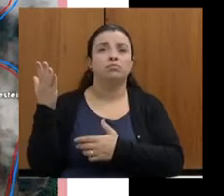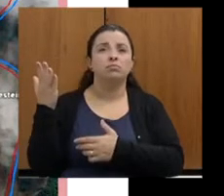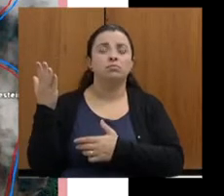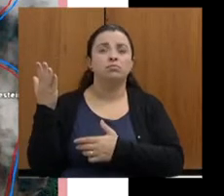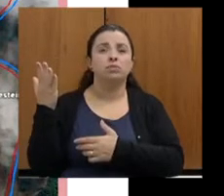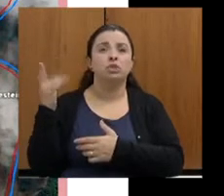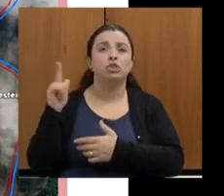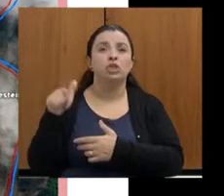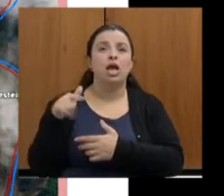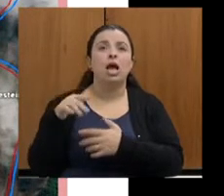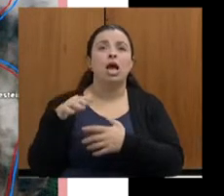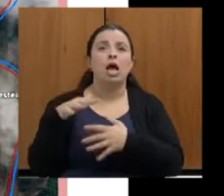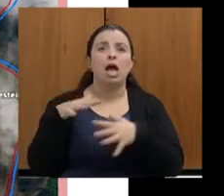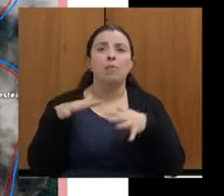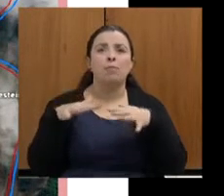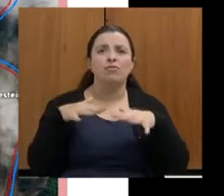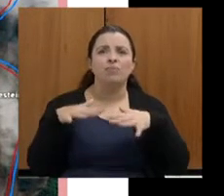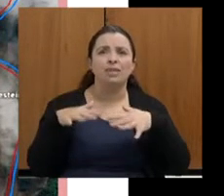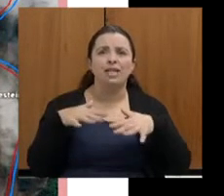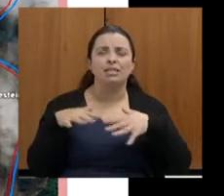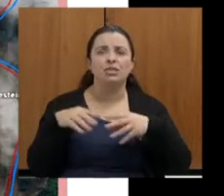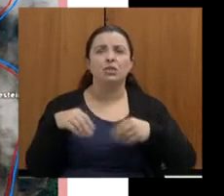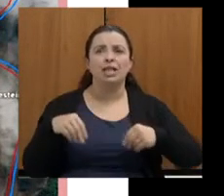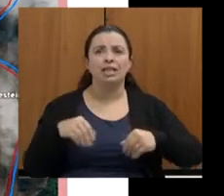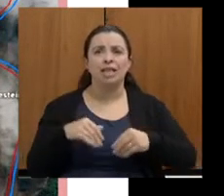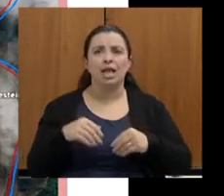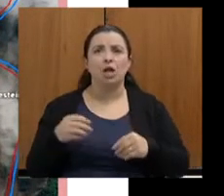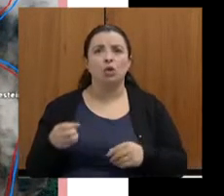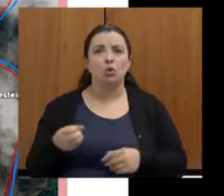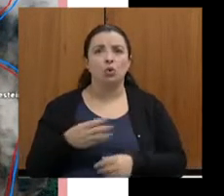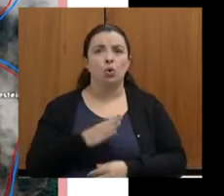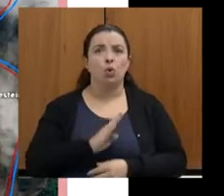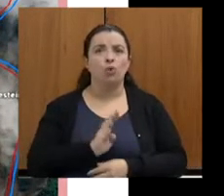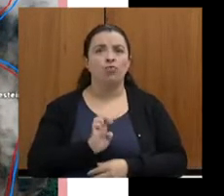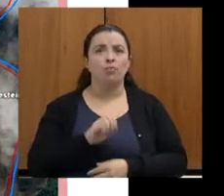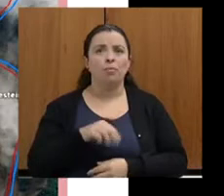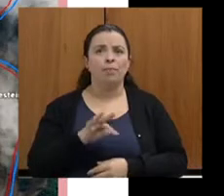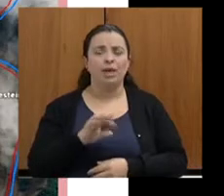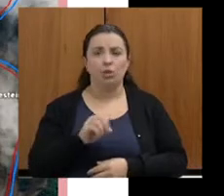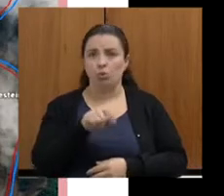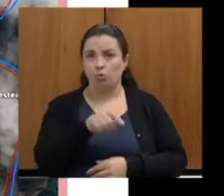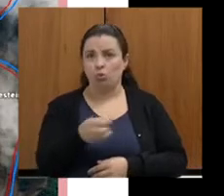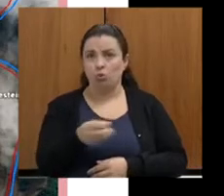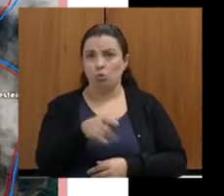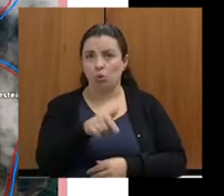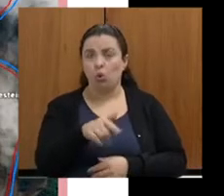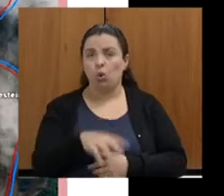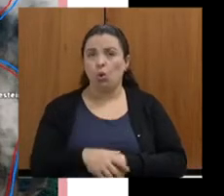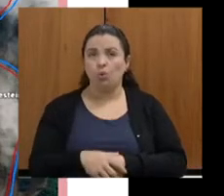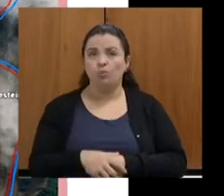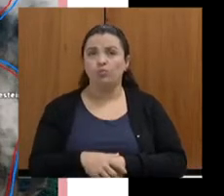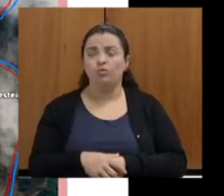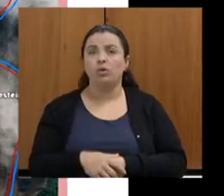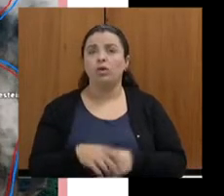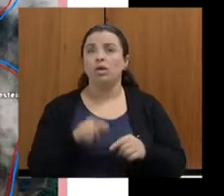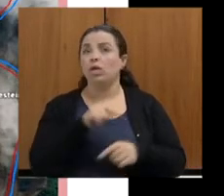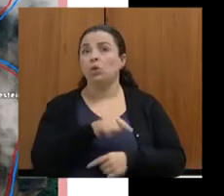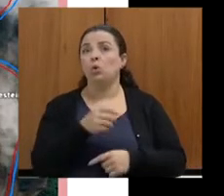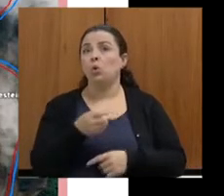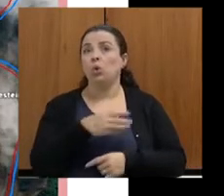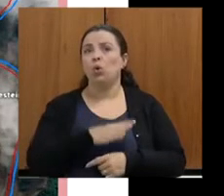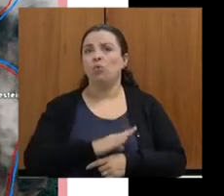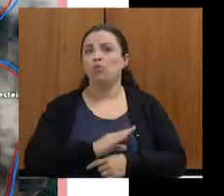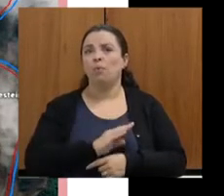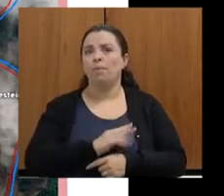movimentação de terra né é tanto no novo Bento na verdade novo no novo Bento na no Paracatu Ainda não